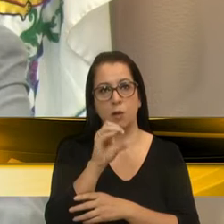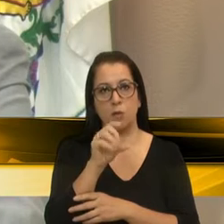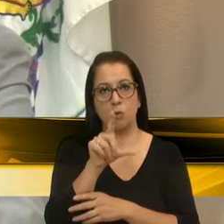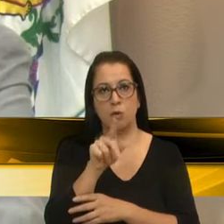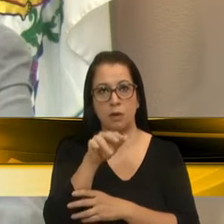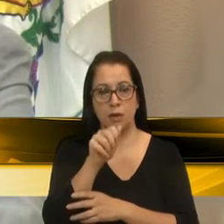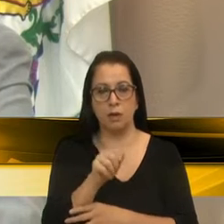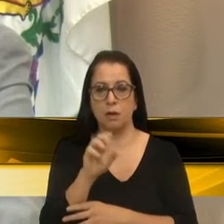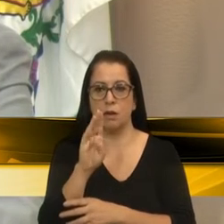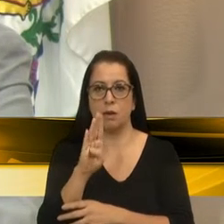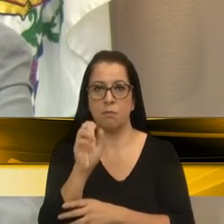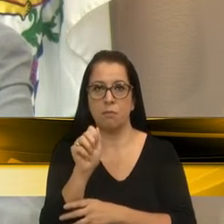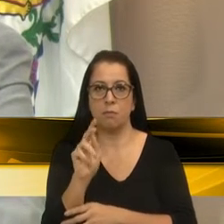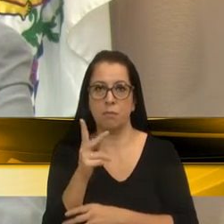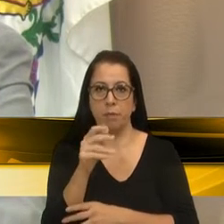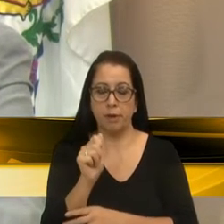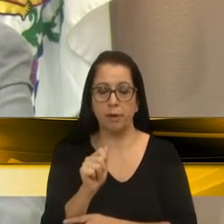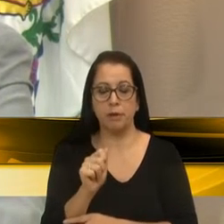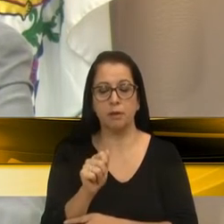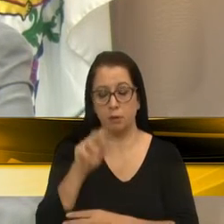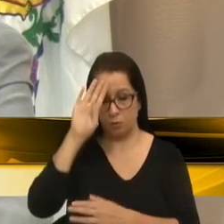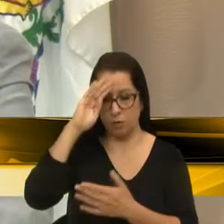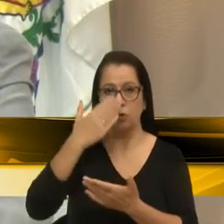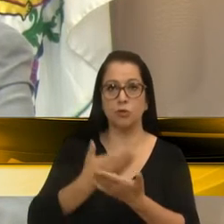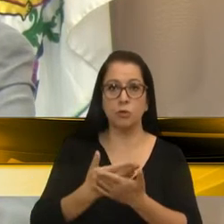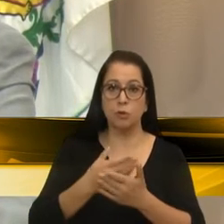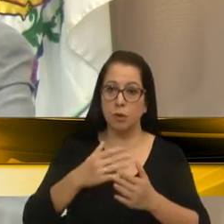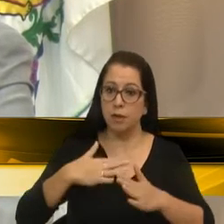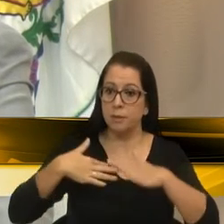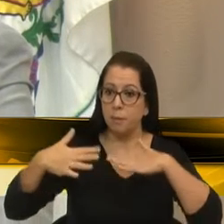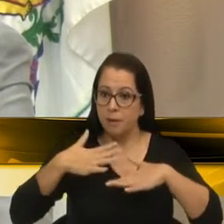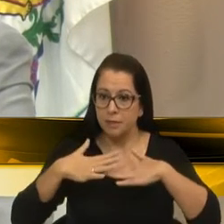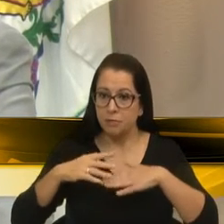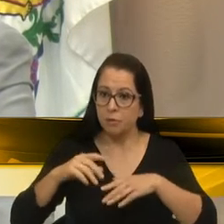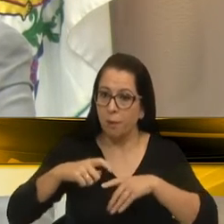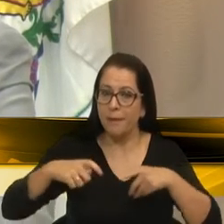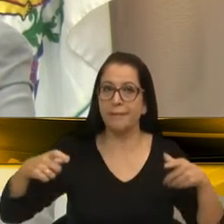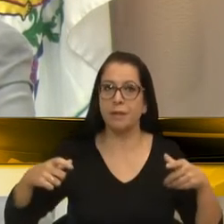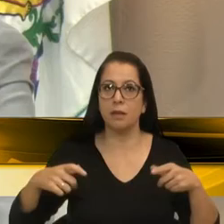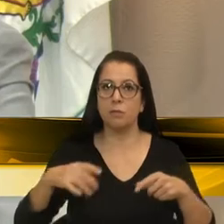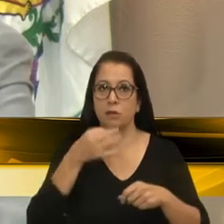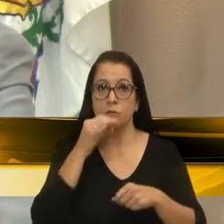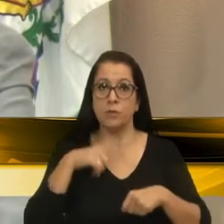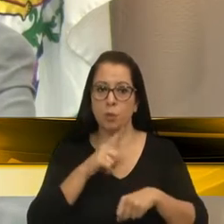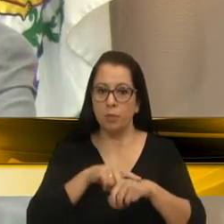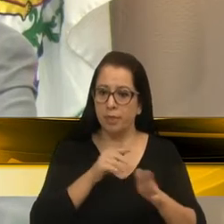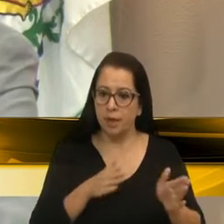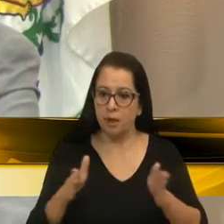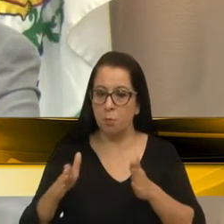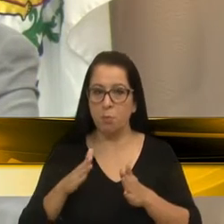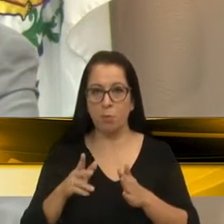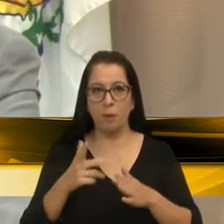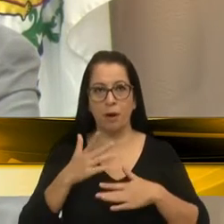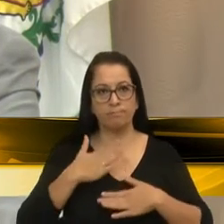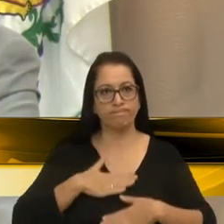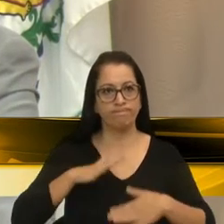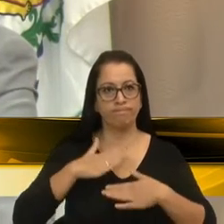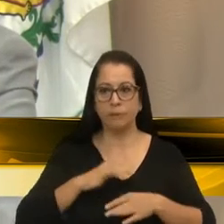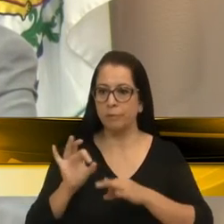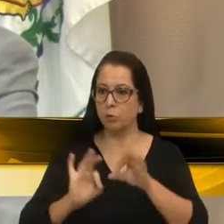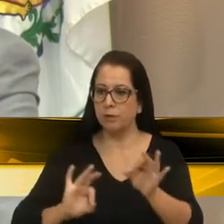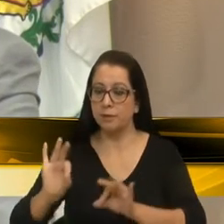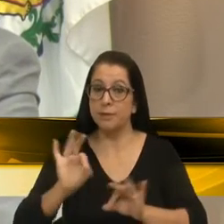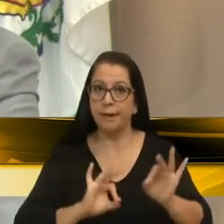essa mobilização deve ser aumentada a partir de agora, porque Caxias do Sul ganha um prazo para respirar, ganha um prazo para manter essa